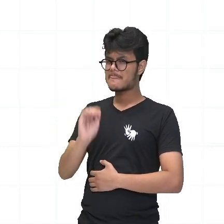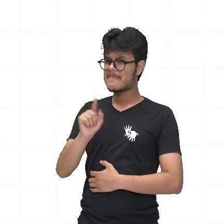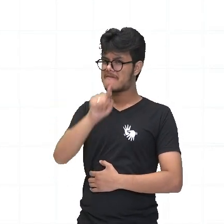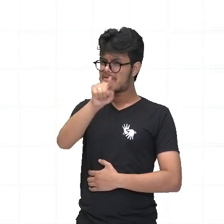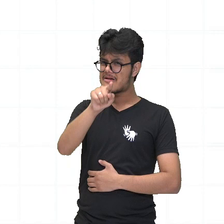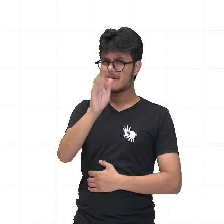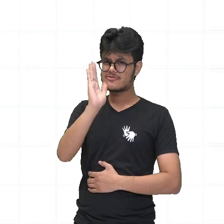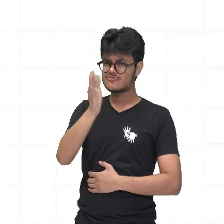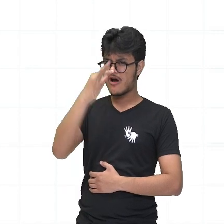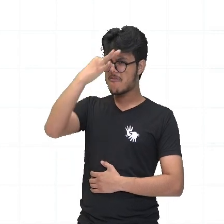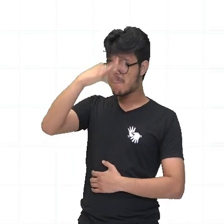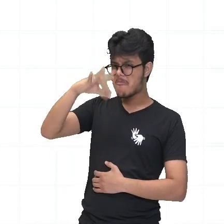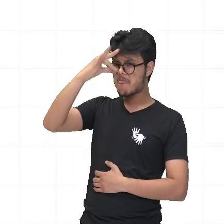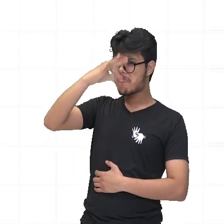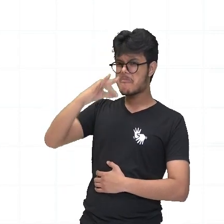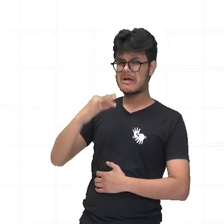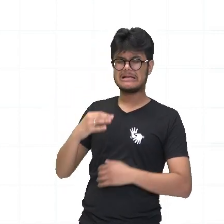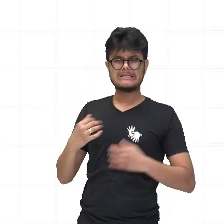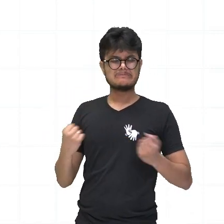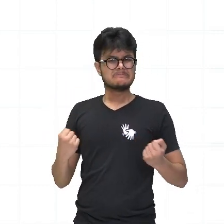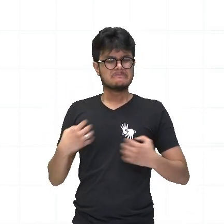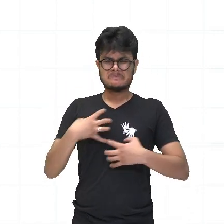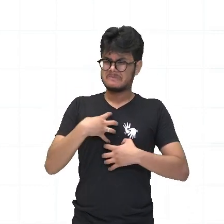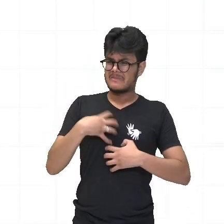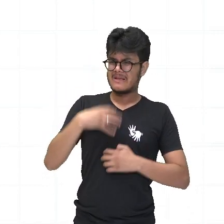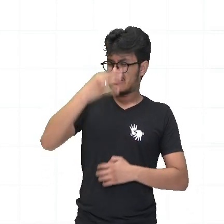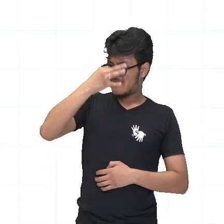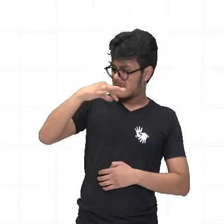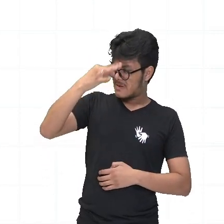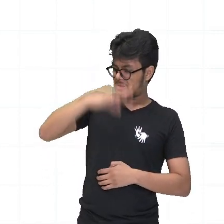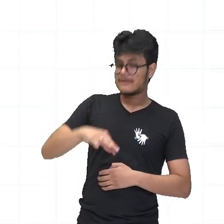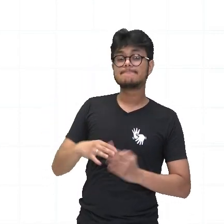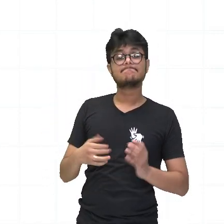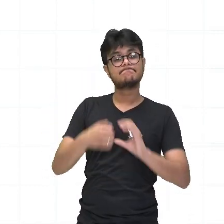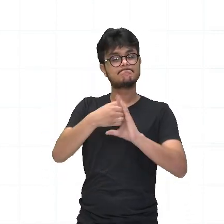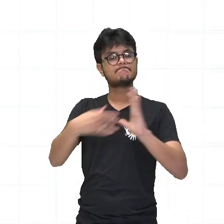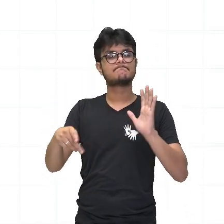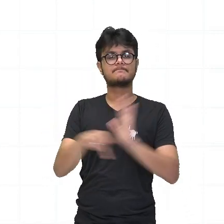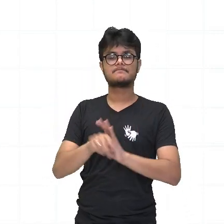coriza? Pois é muito característico nós termos